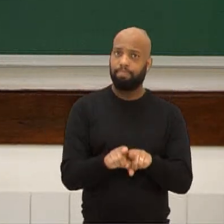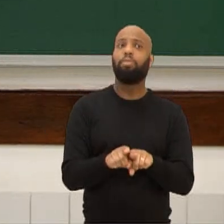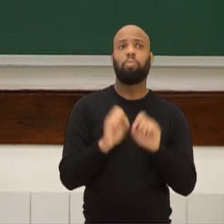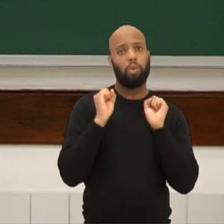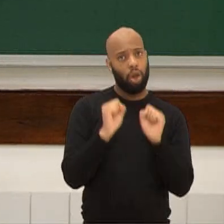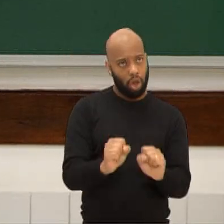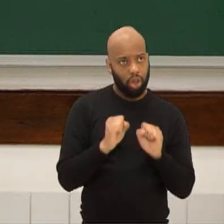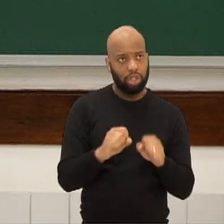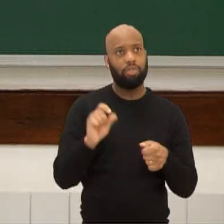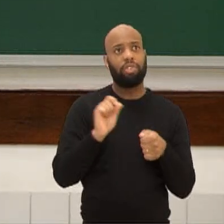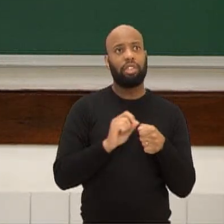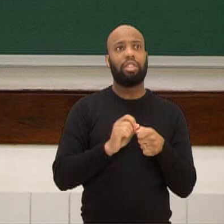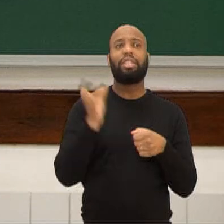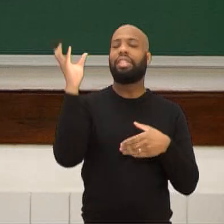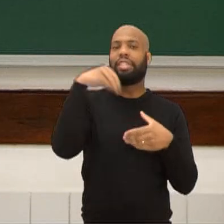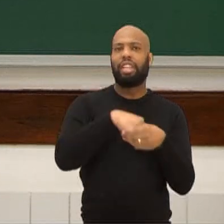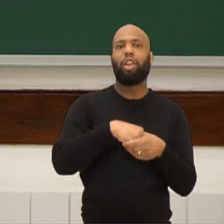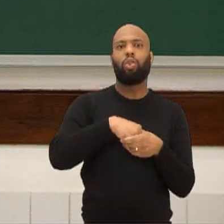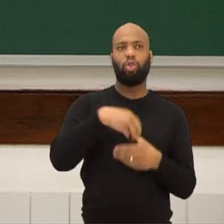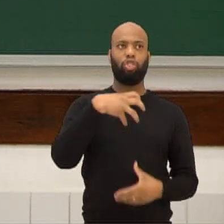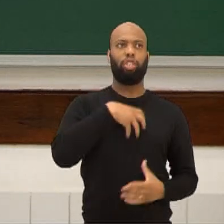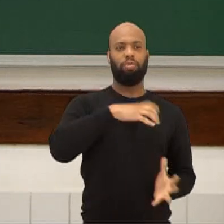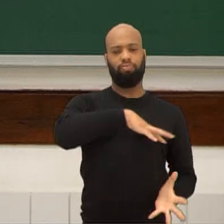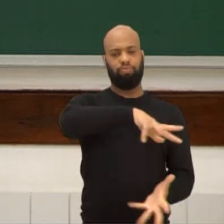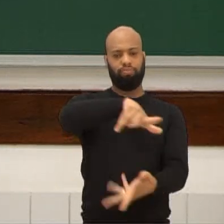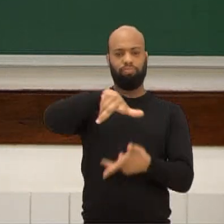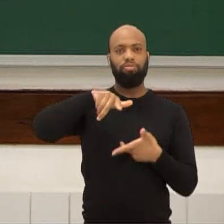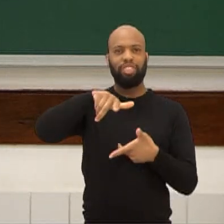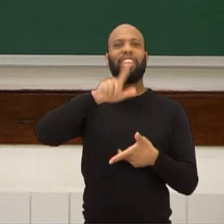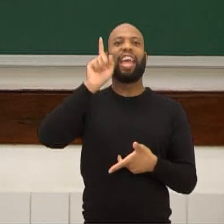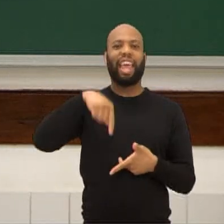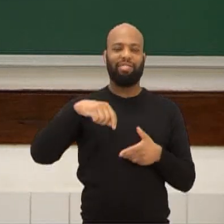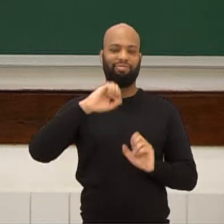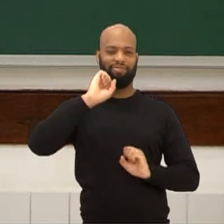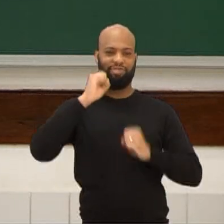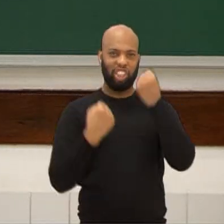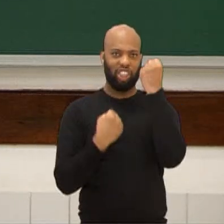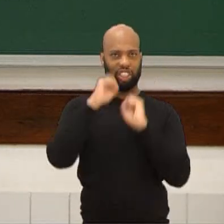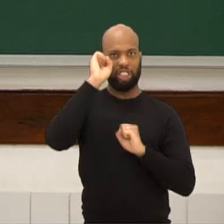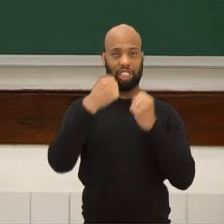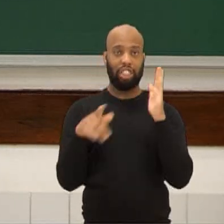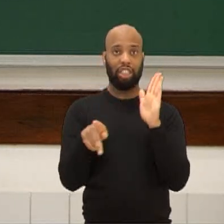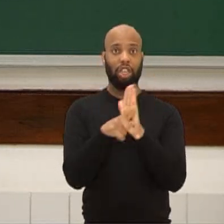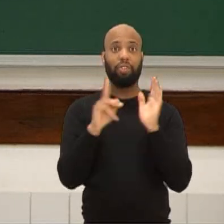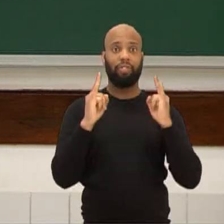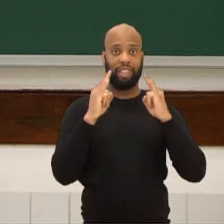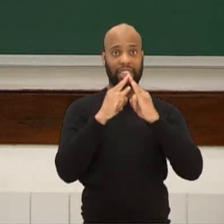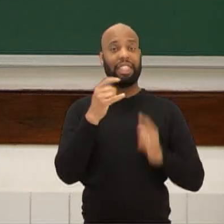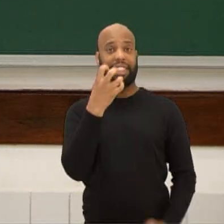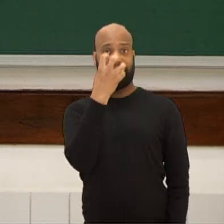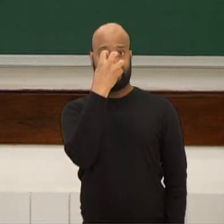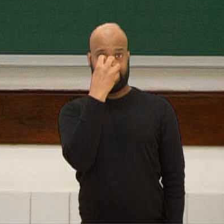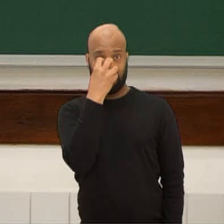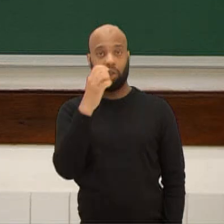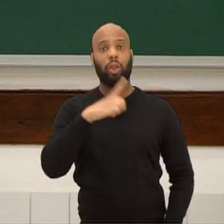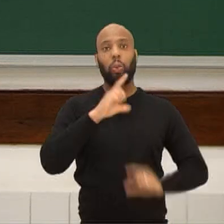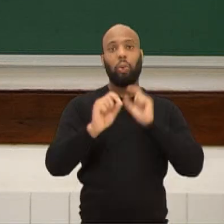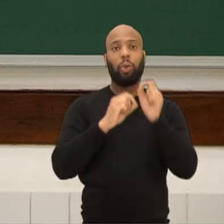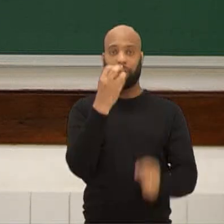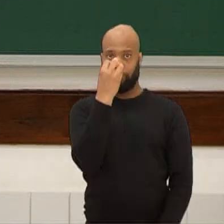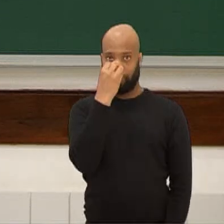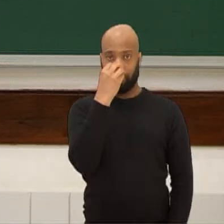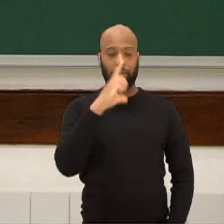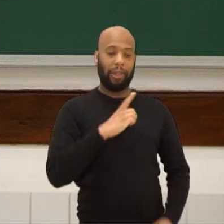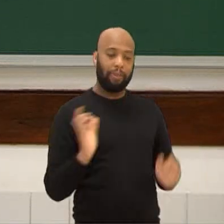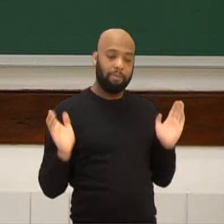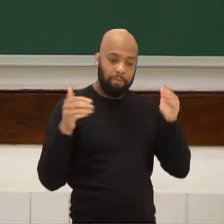dentro desse, né, desse mundo aí da ginástica circenses. Então, toda prática que a gente faz que tem algo voltado para uma